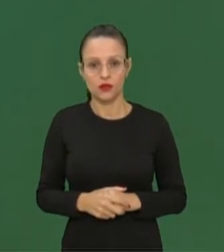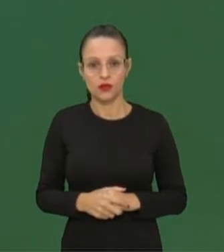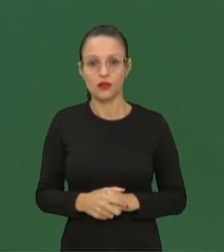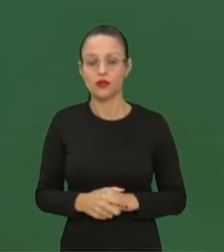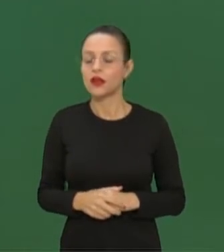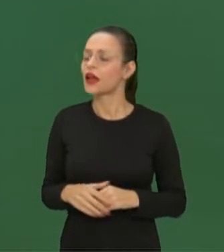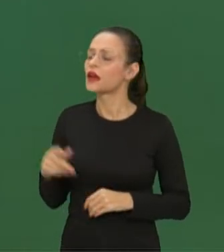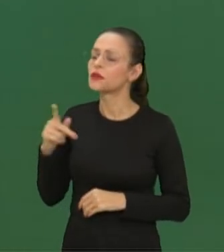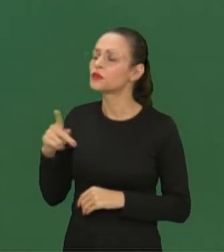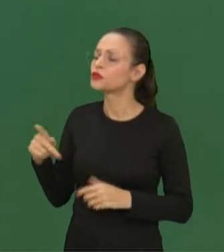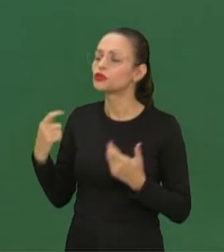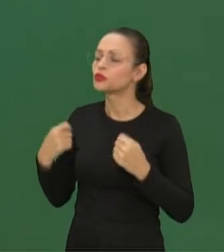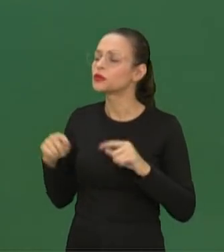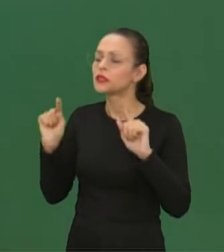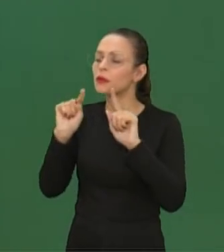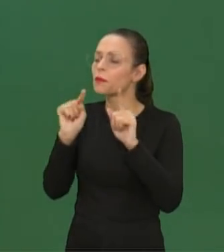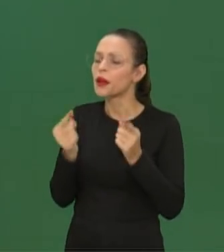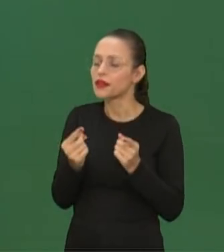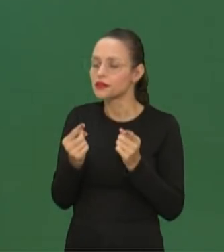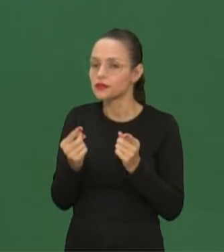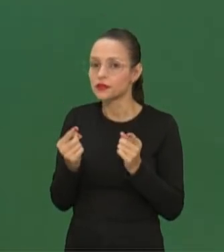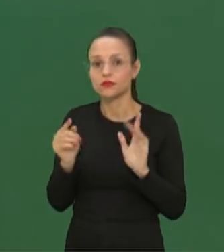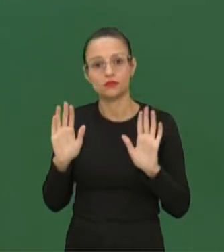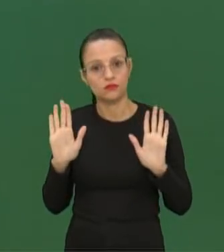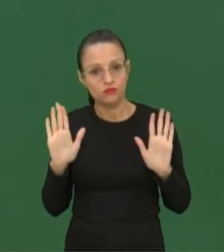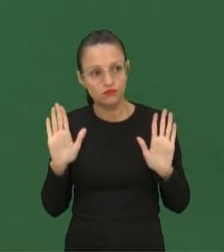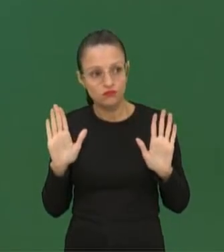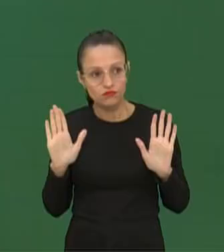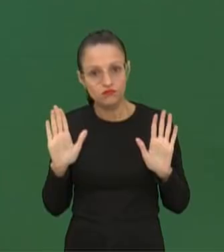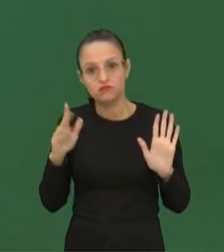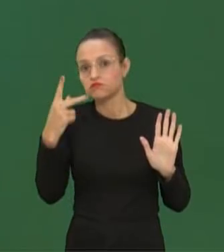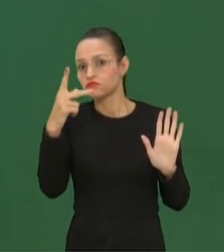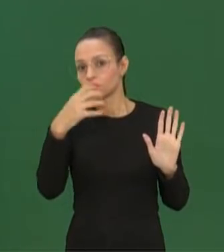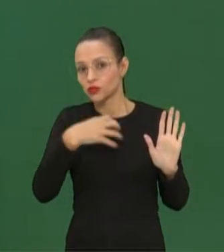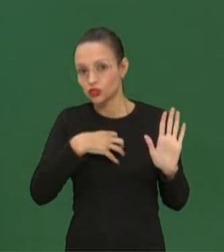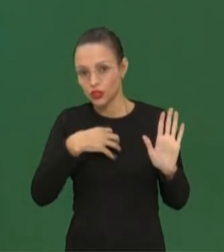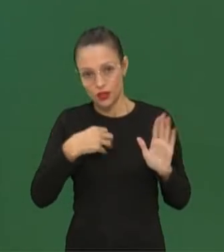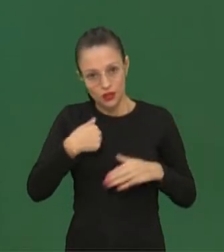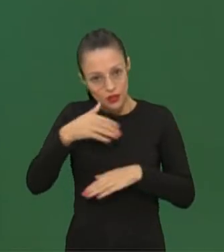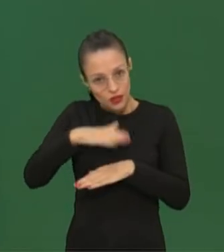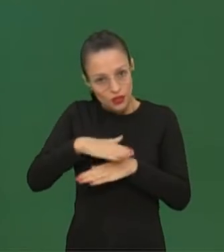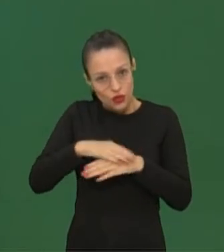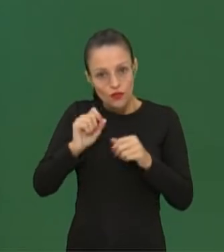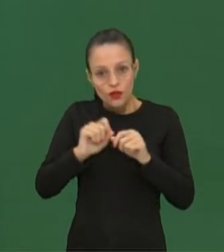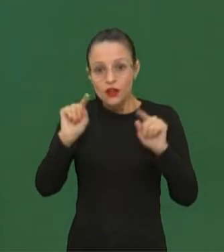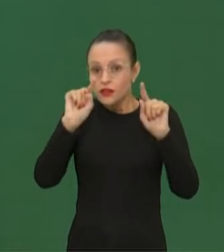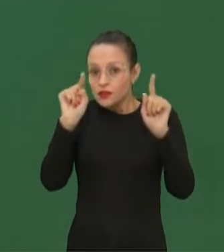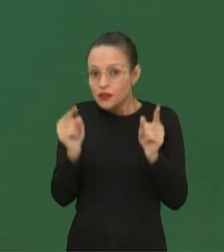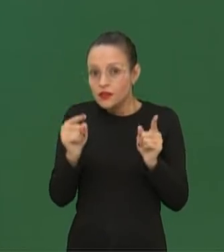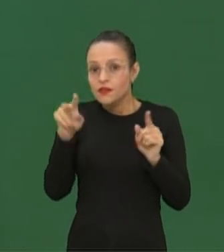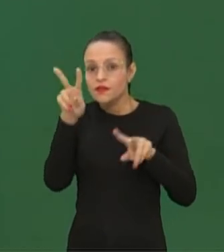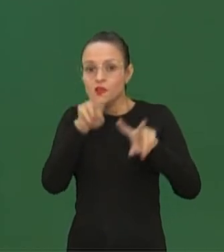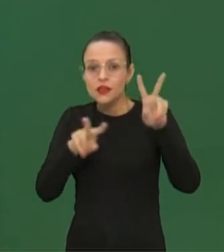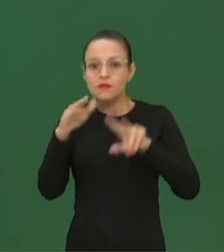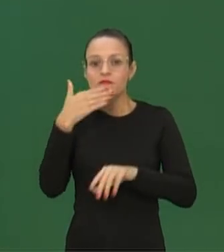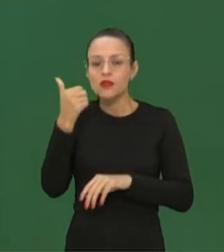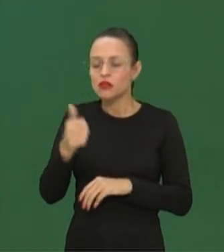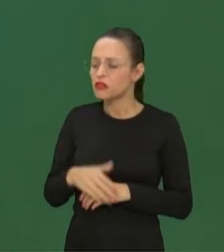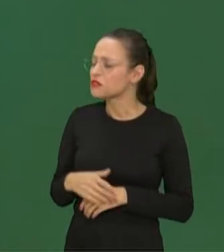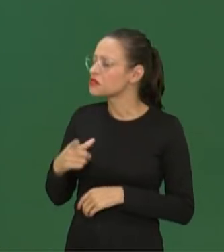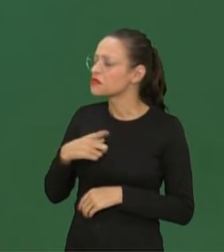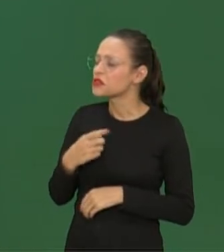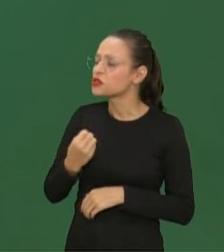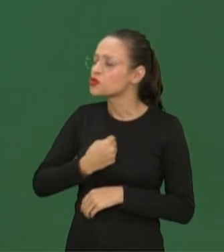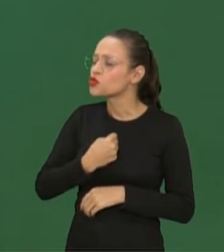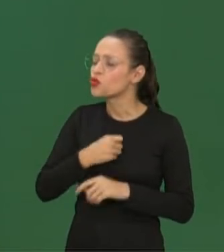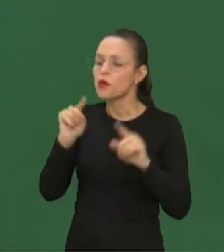Ah, professor, mas não precisa pôr parênteses na primeira linha. Bom, vai do teu gosto. Eu já faço assim para visualizar melhor. Ah, mas tem número na frente